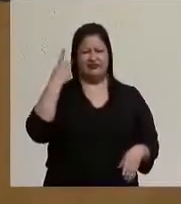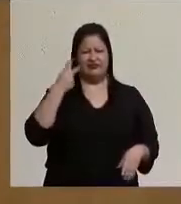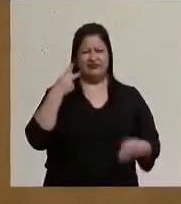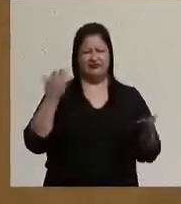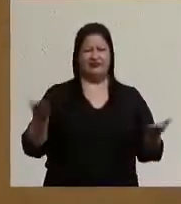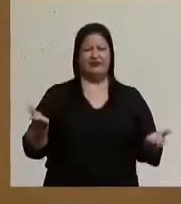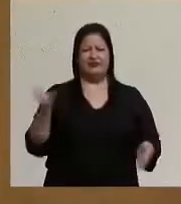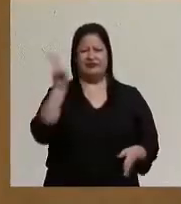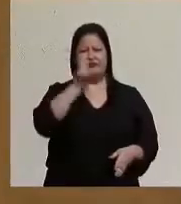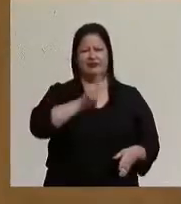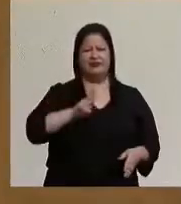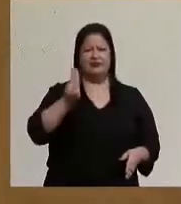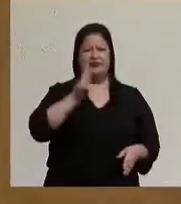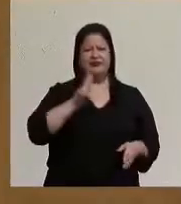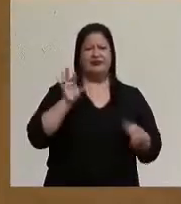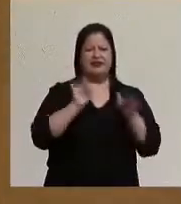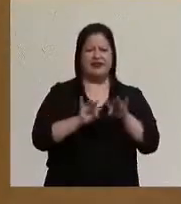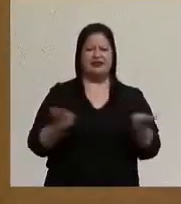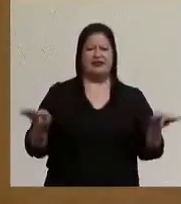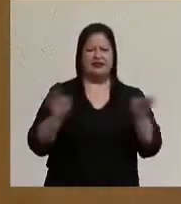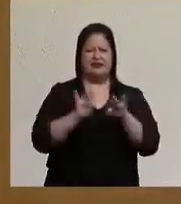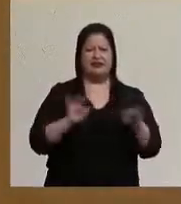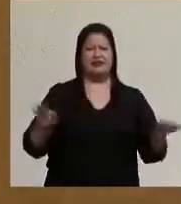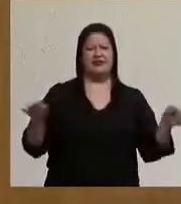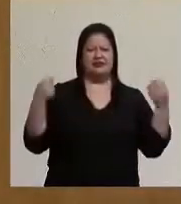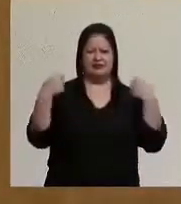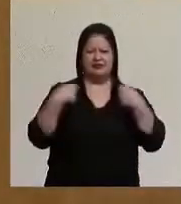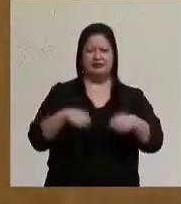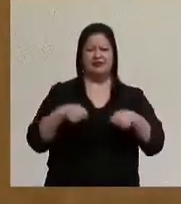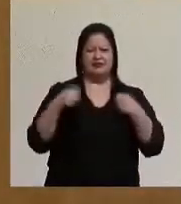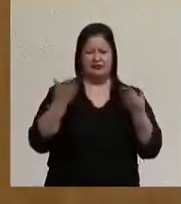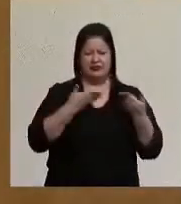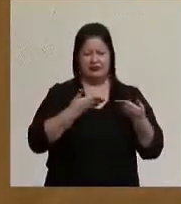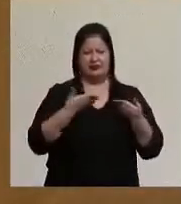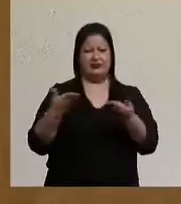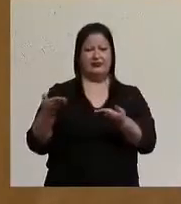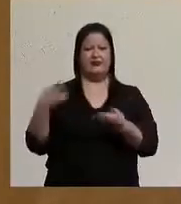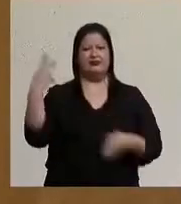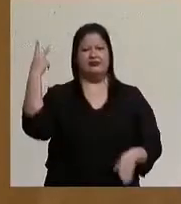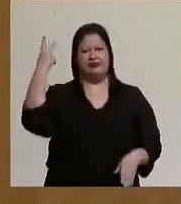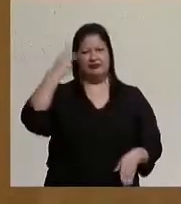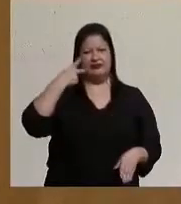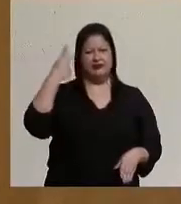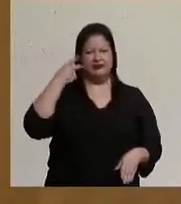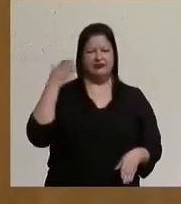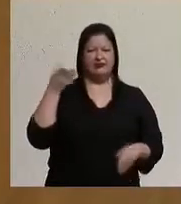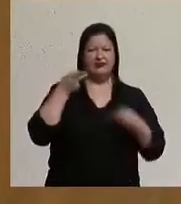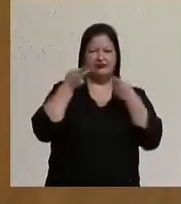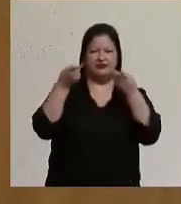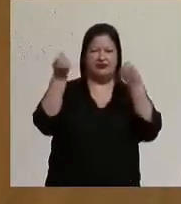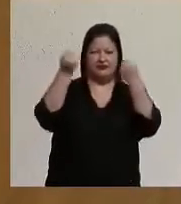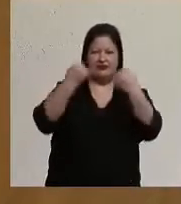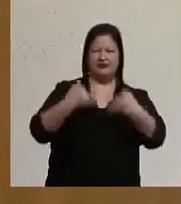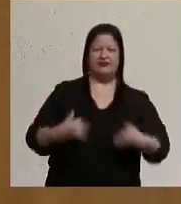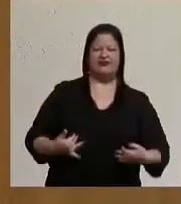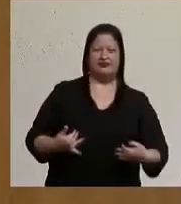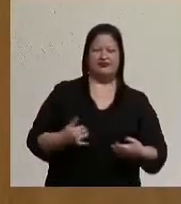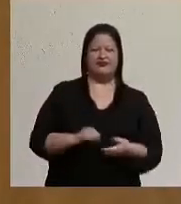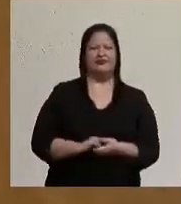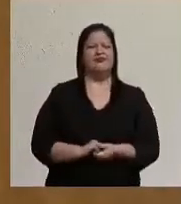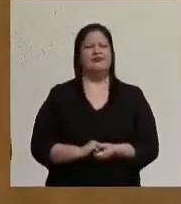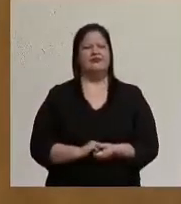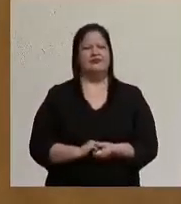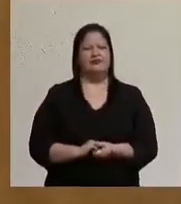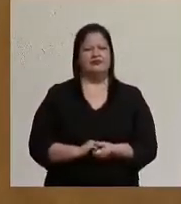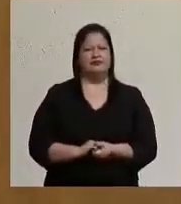Vereador usar uma sandália Havaiana humildade foi feito o convite Vereador para ir lá falar com vocês